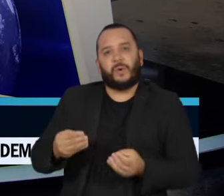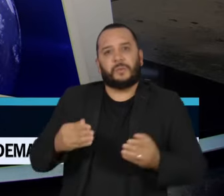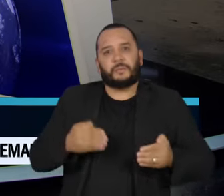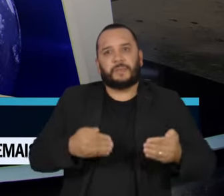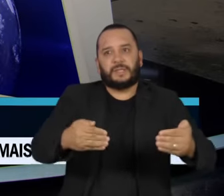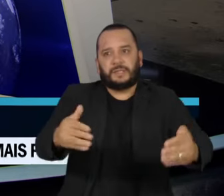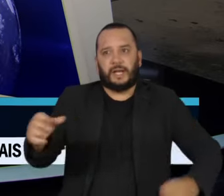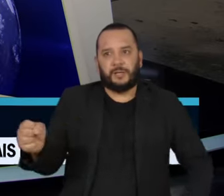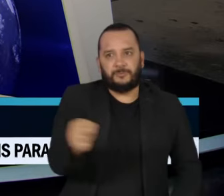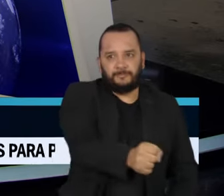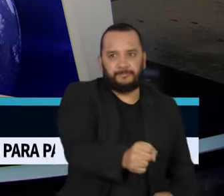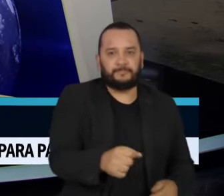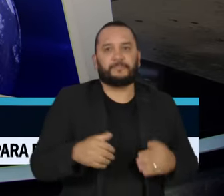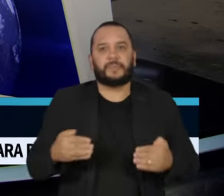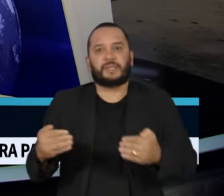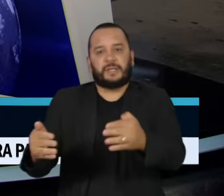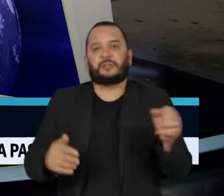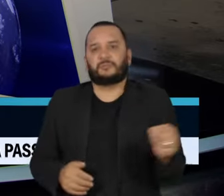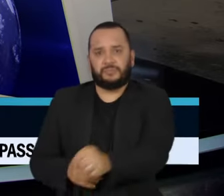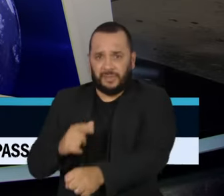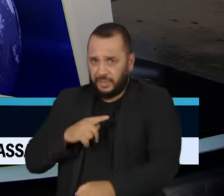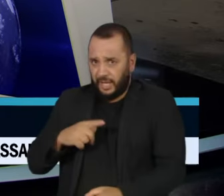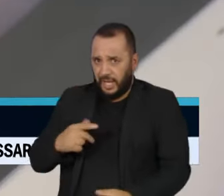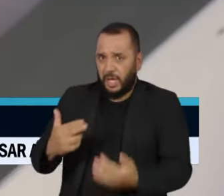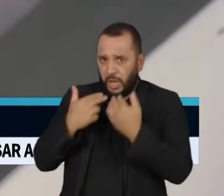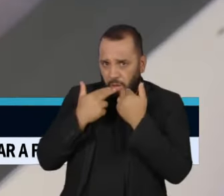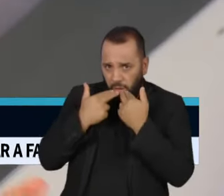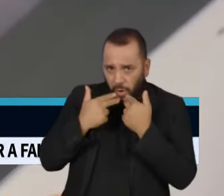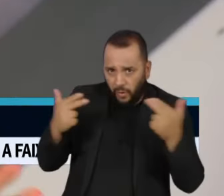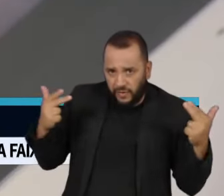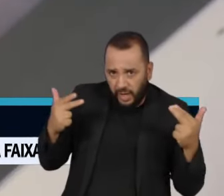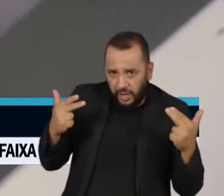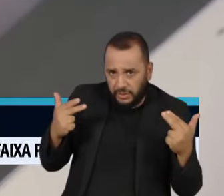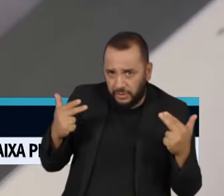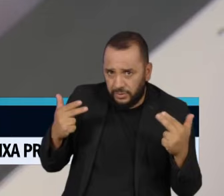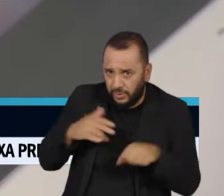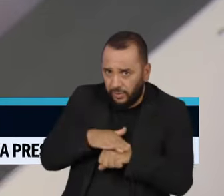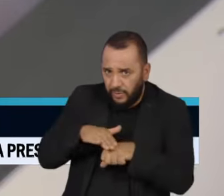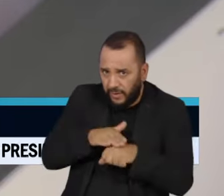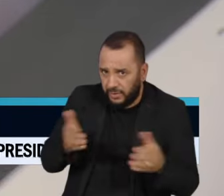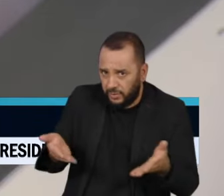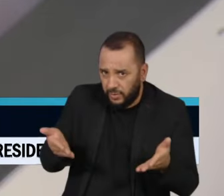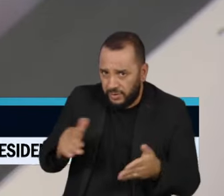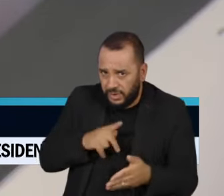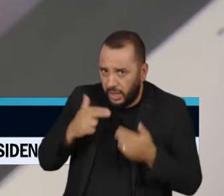Alguma novidade nas conversas de hoje? Olha, é incrível que